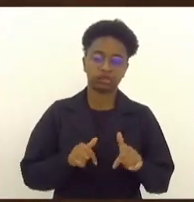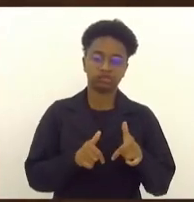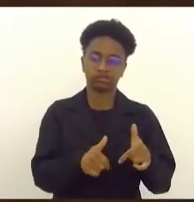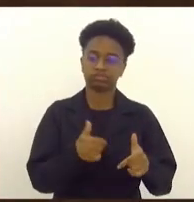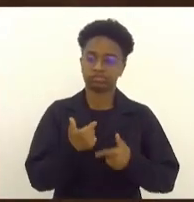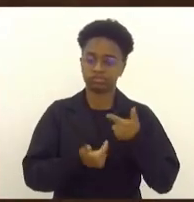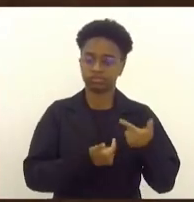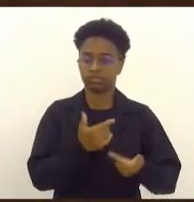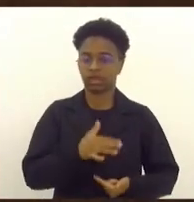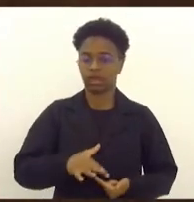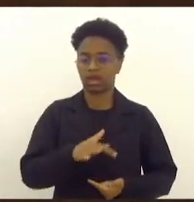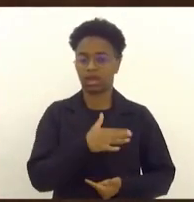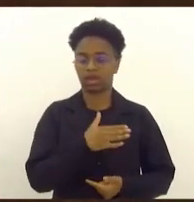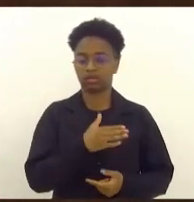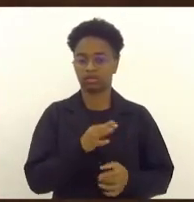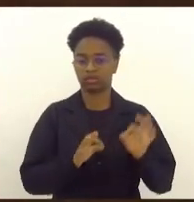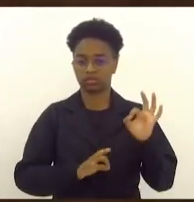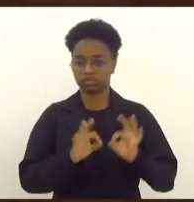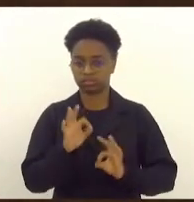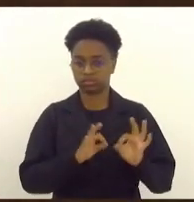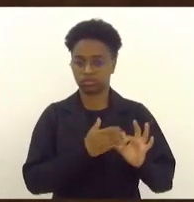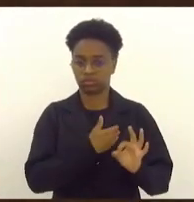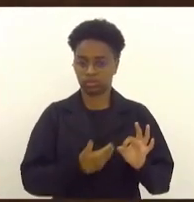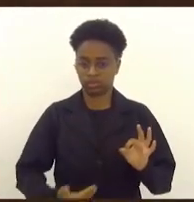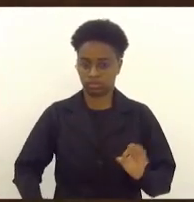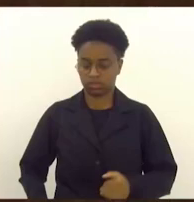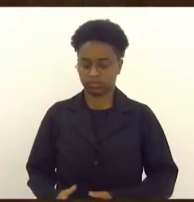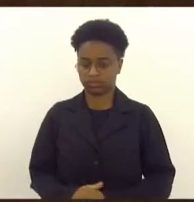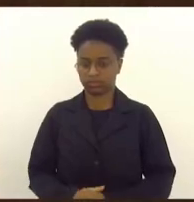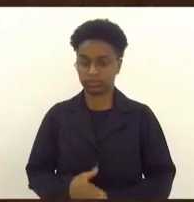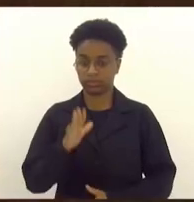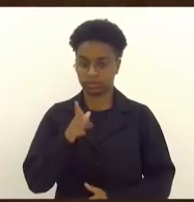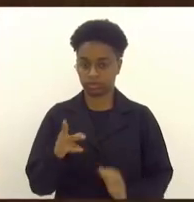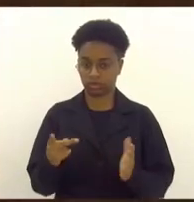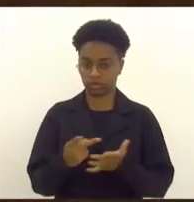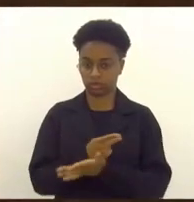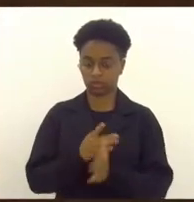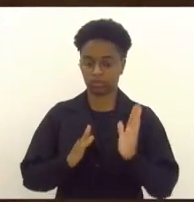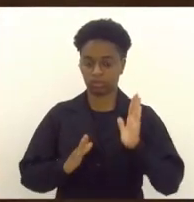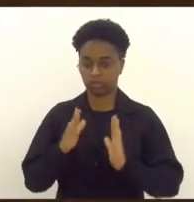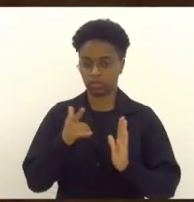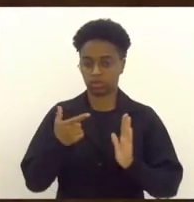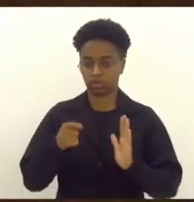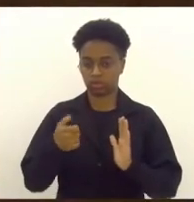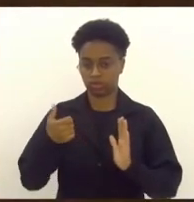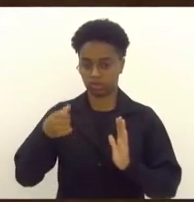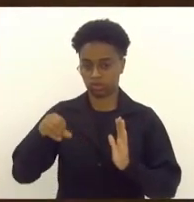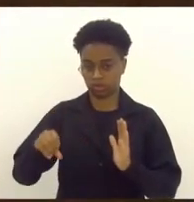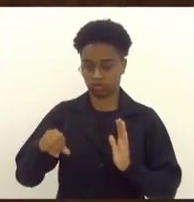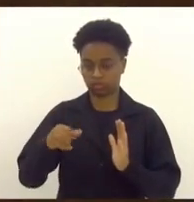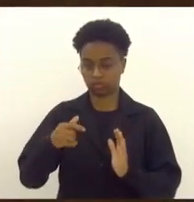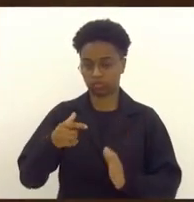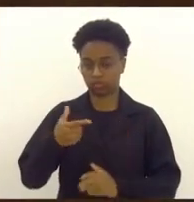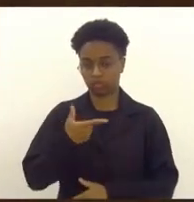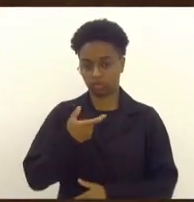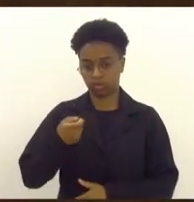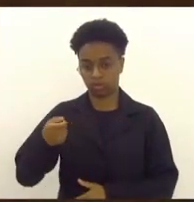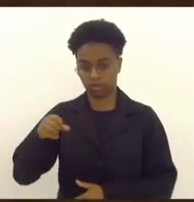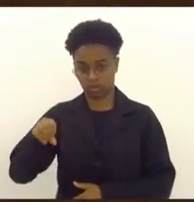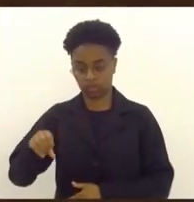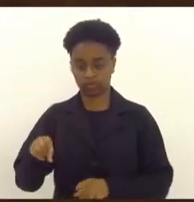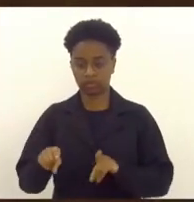o serviço de ordem pública a gente já teve durante os anos de 2009 2010 modo em público que